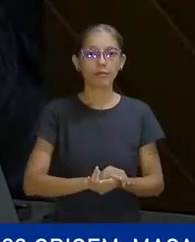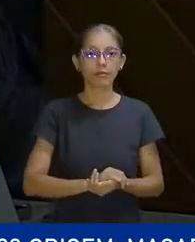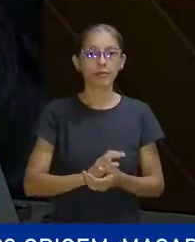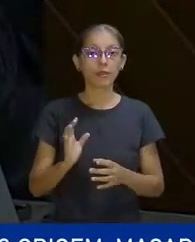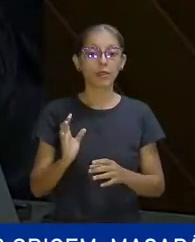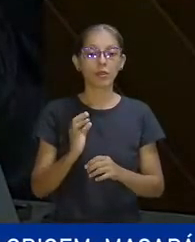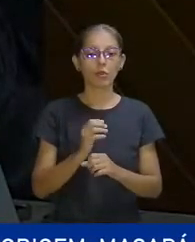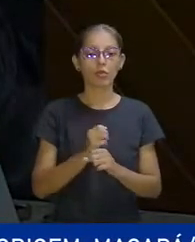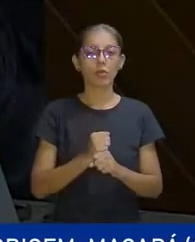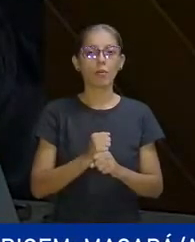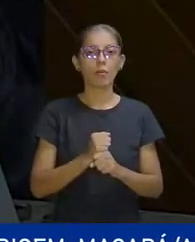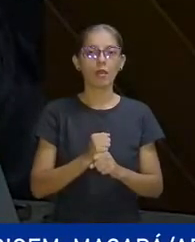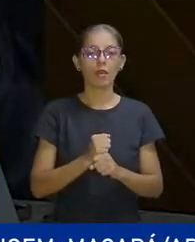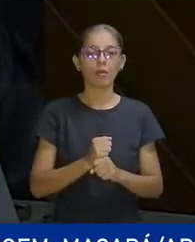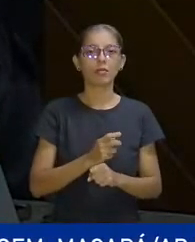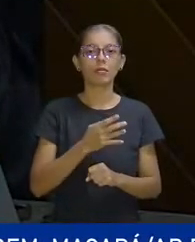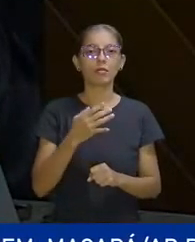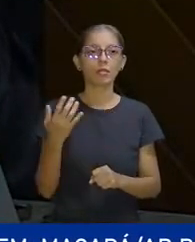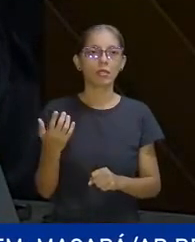de R$